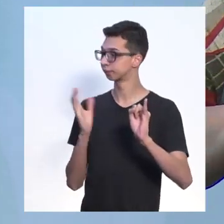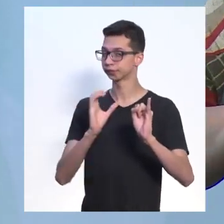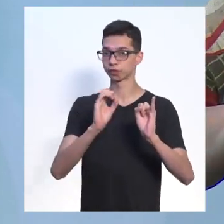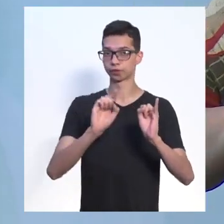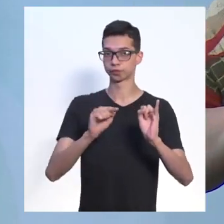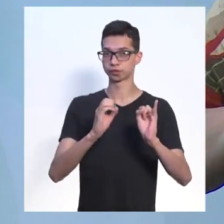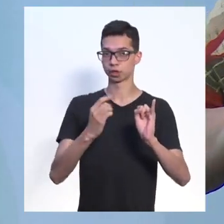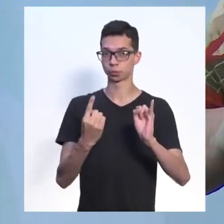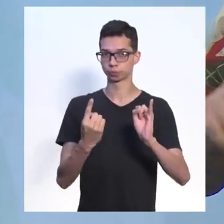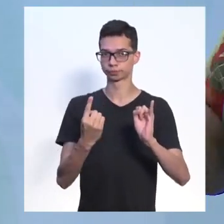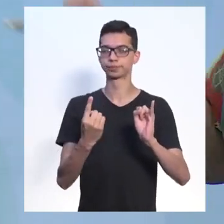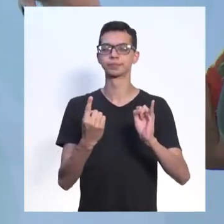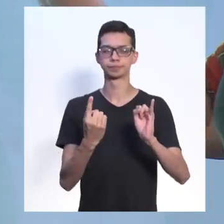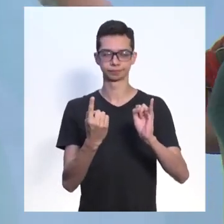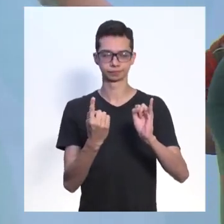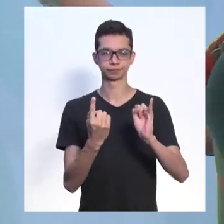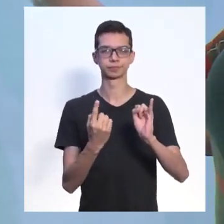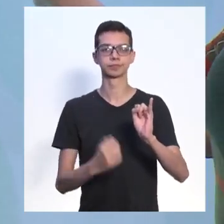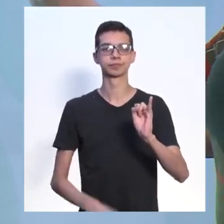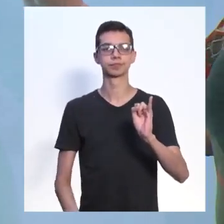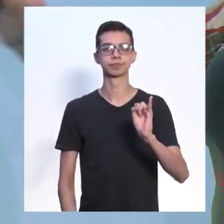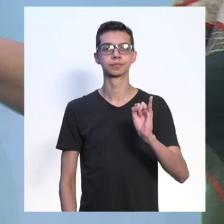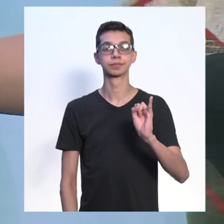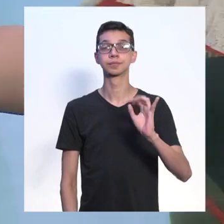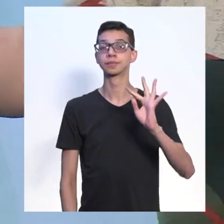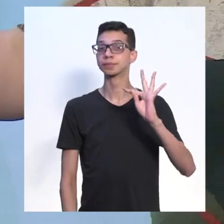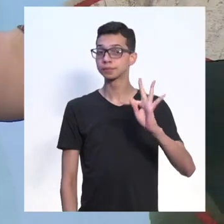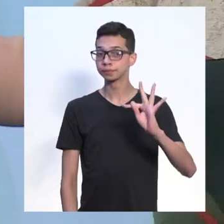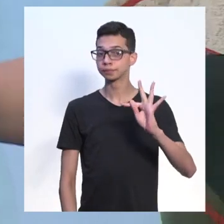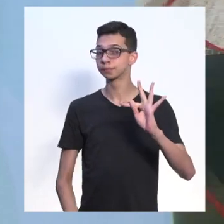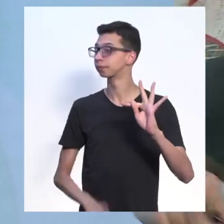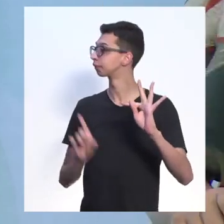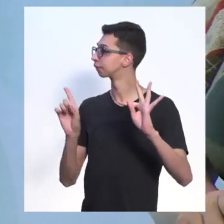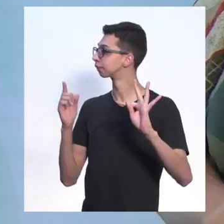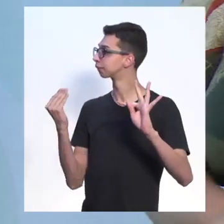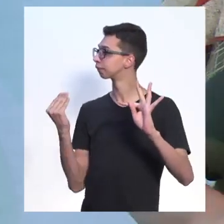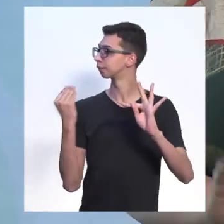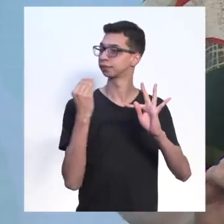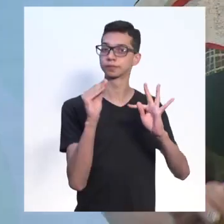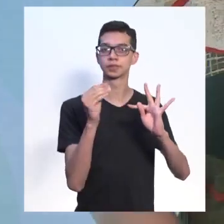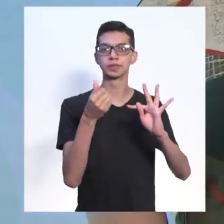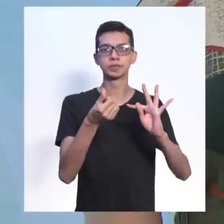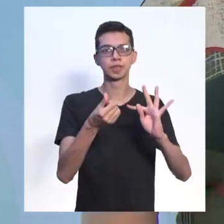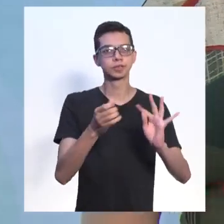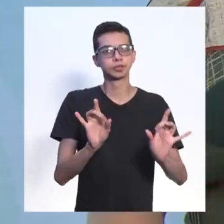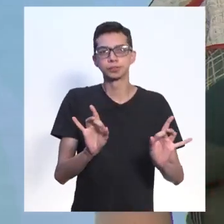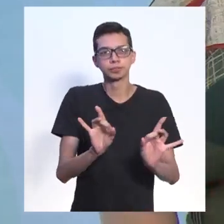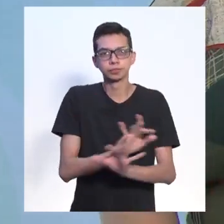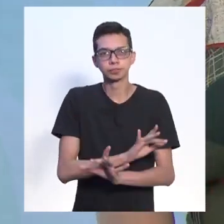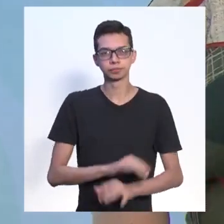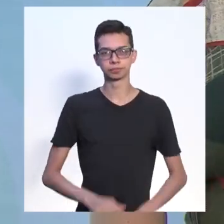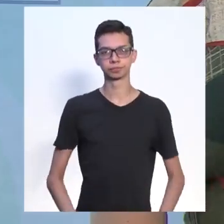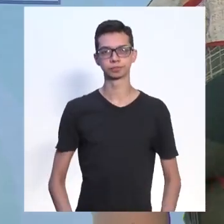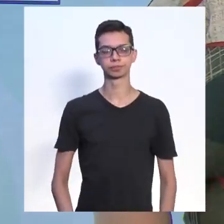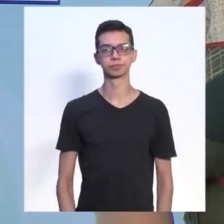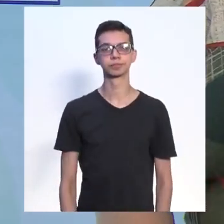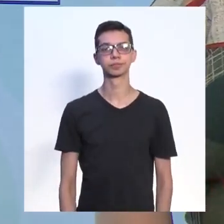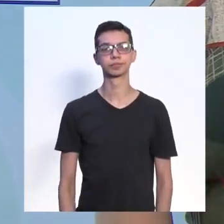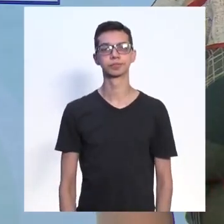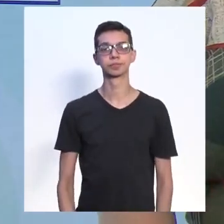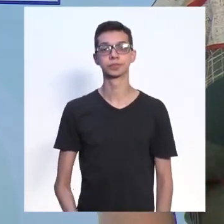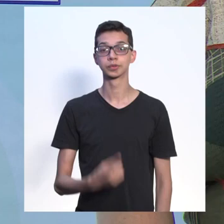0,01, que é 1 centésimo. E no lugar do T, eu vou colocar 6. Só vou substituir.